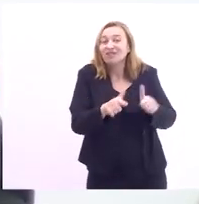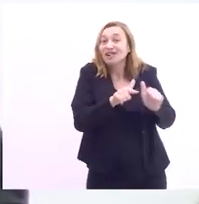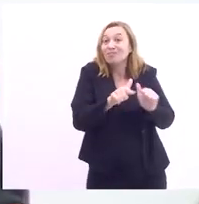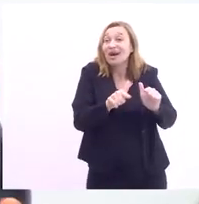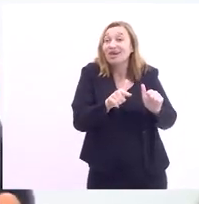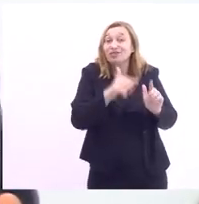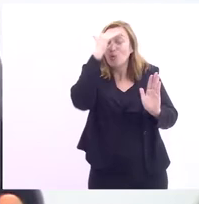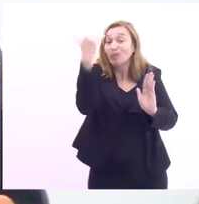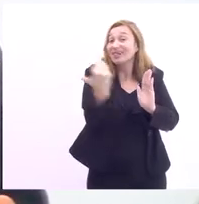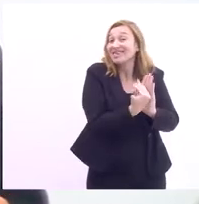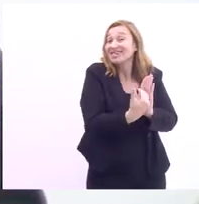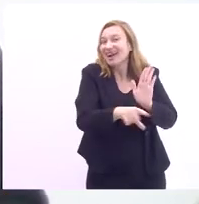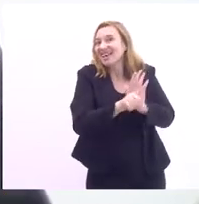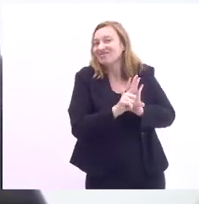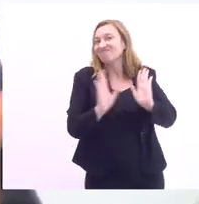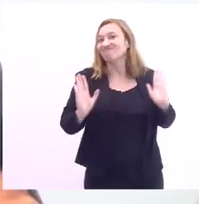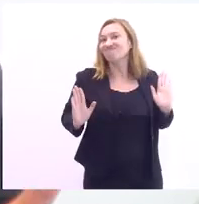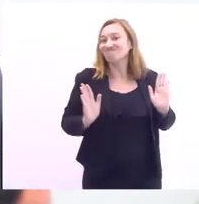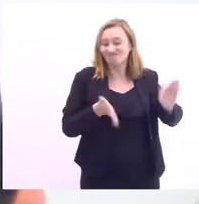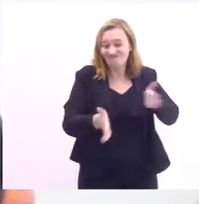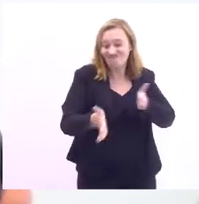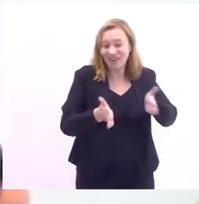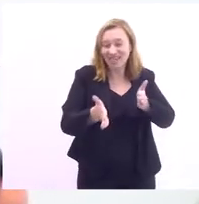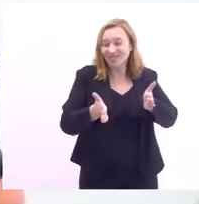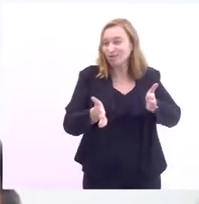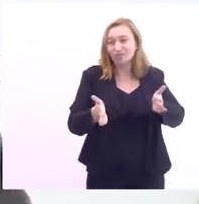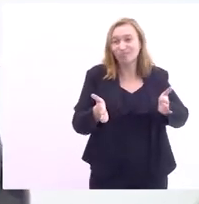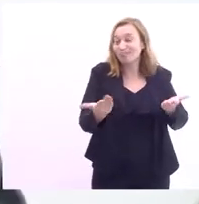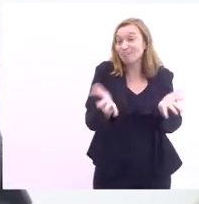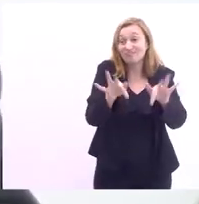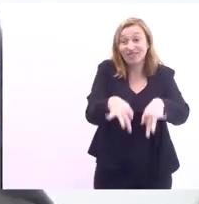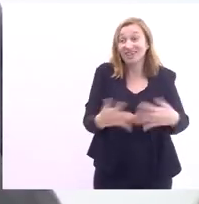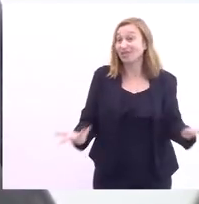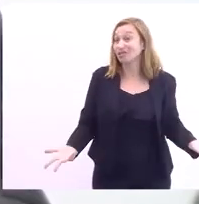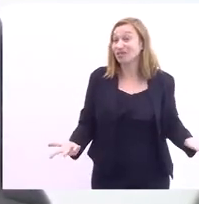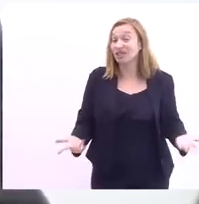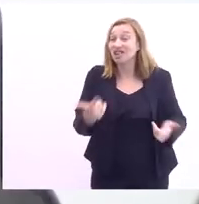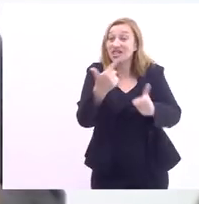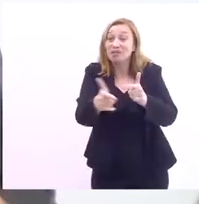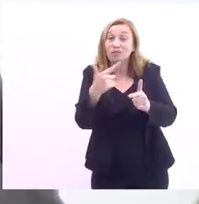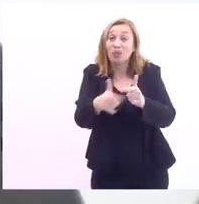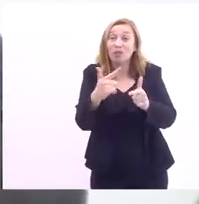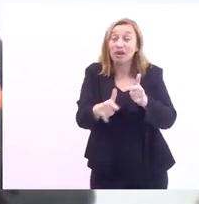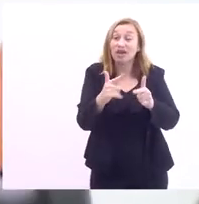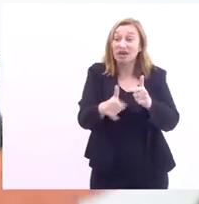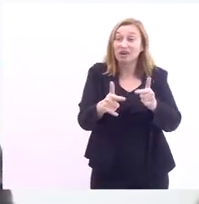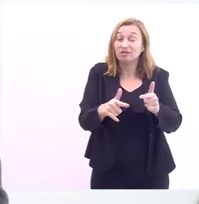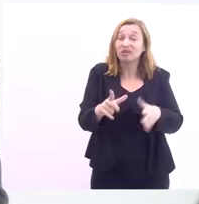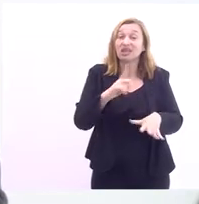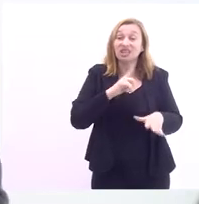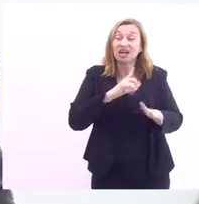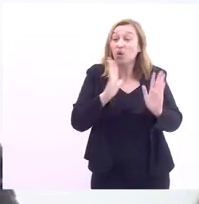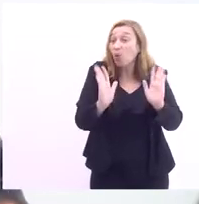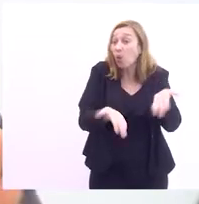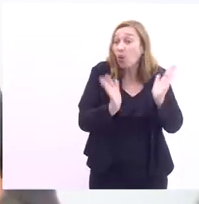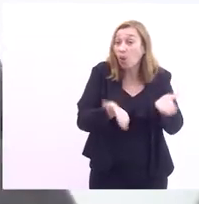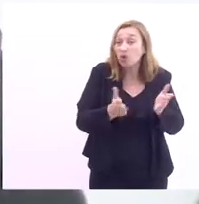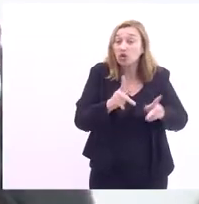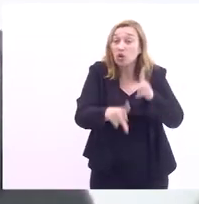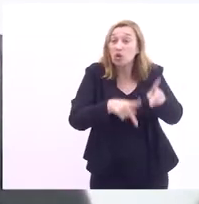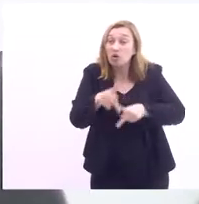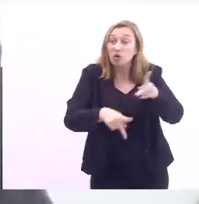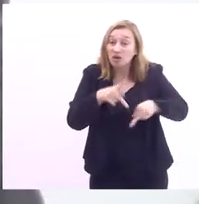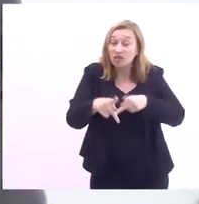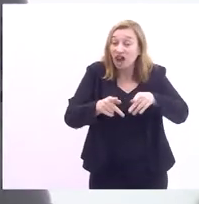não houve o cumprimento, o prazo venceu, e muitos dos problemas enfrentados pela população em relação